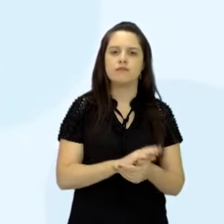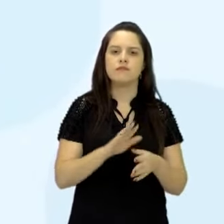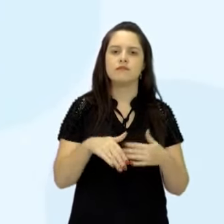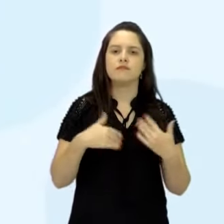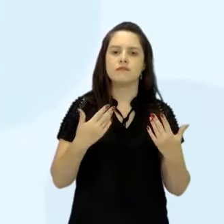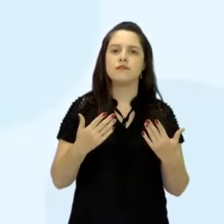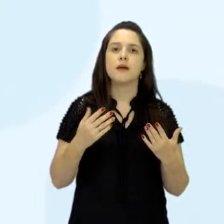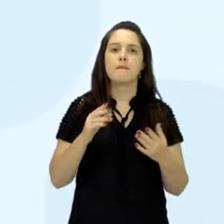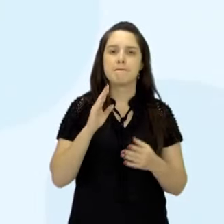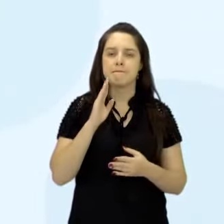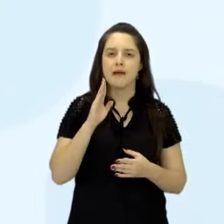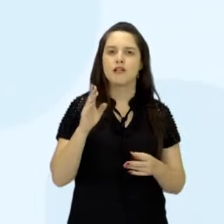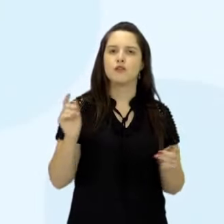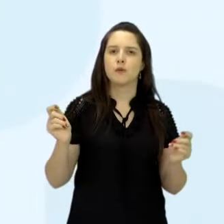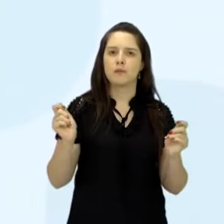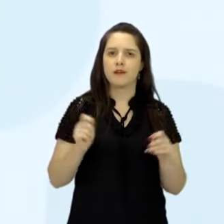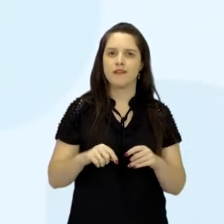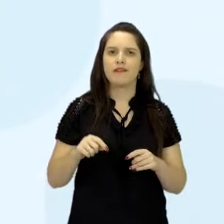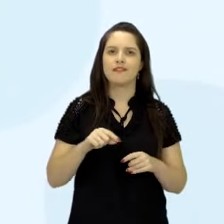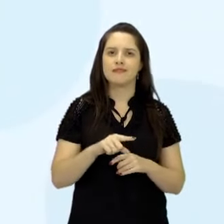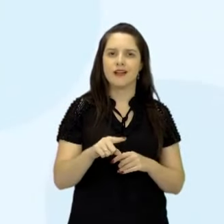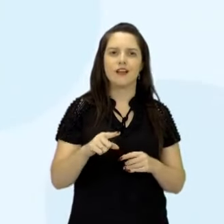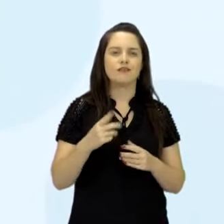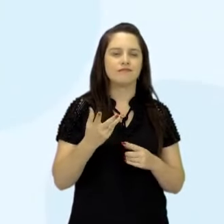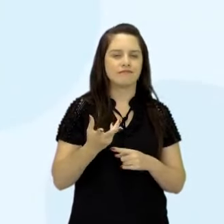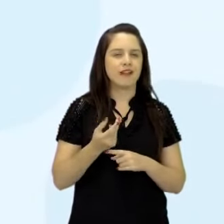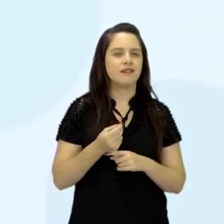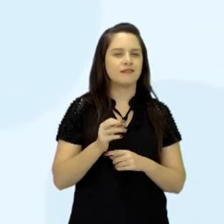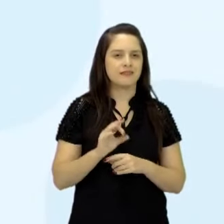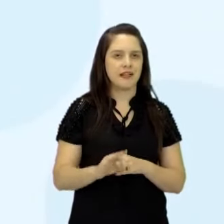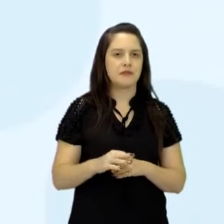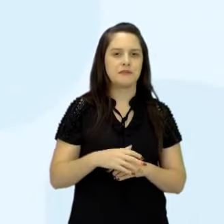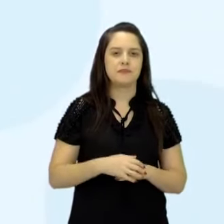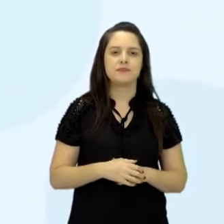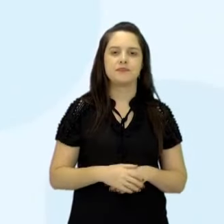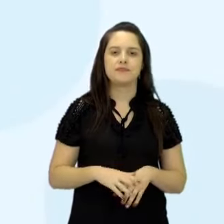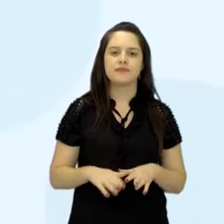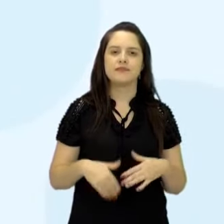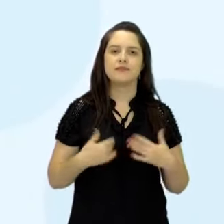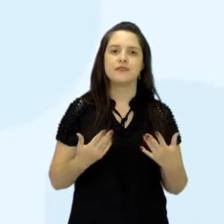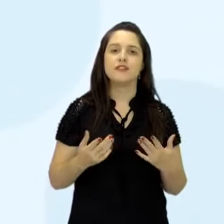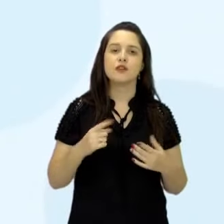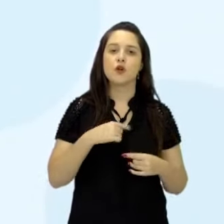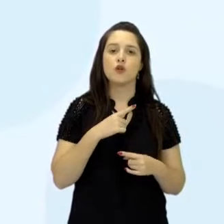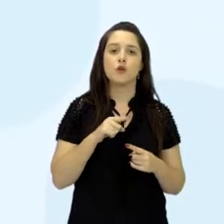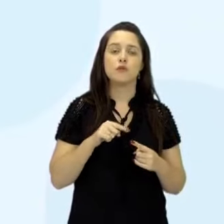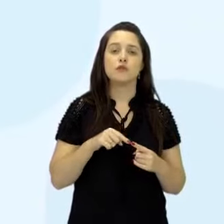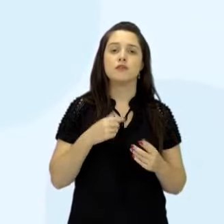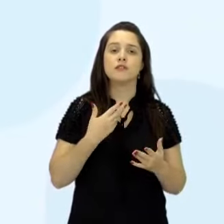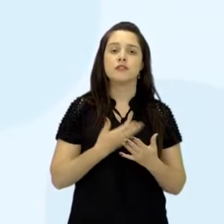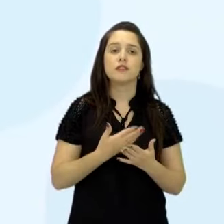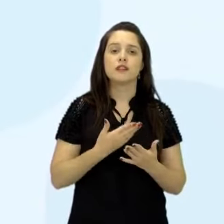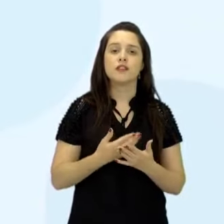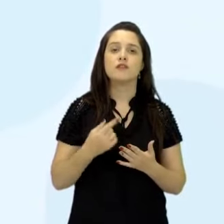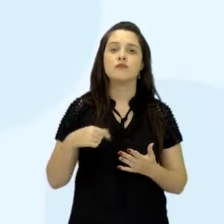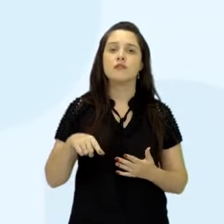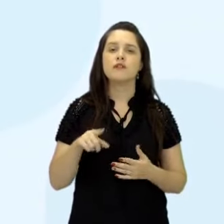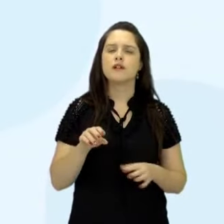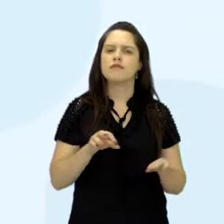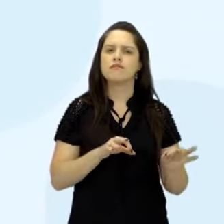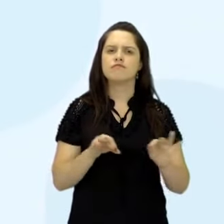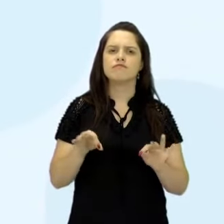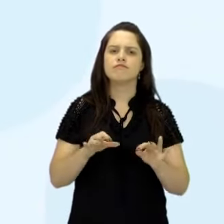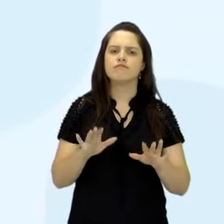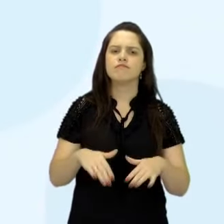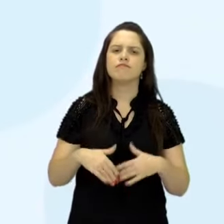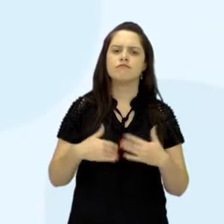as nossas competências aí primordiais da nossa aula, tá certo? E qual o nosso objetivo? Você vai neste caminho se preparar para